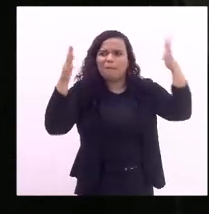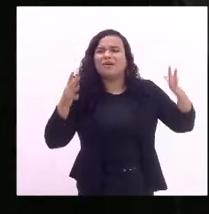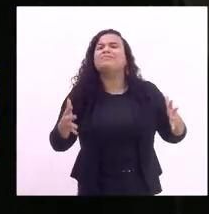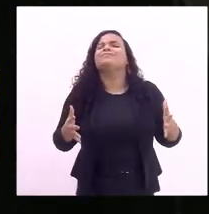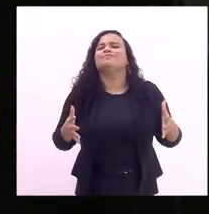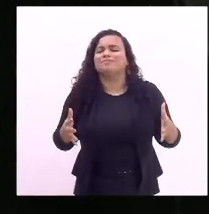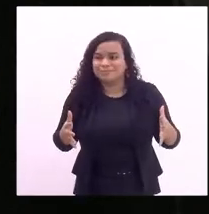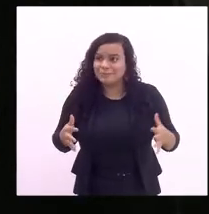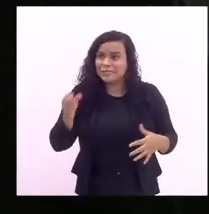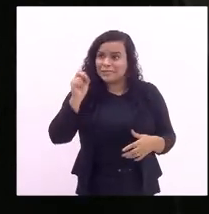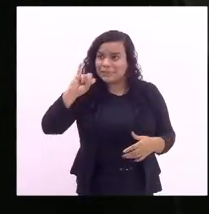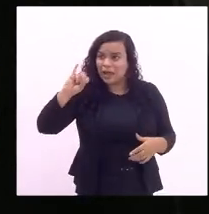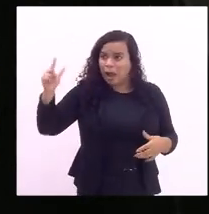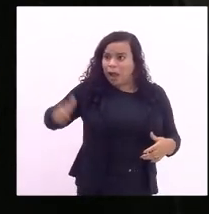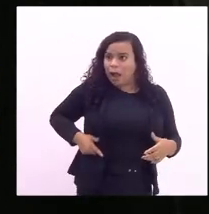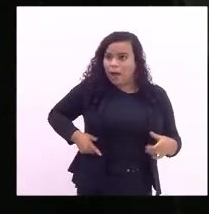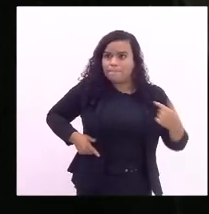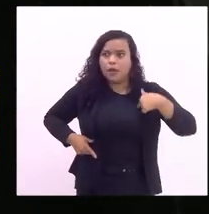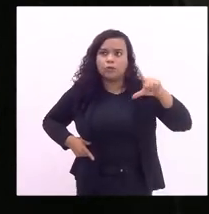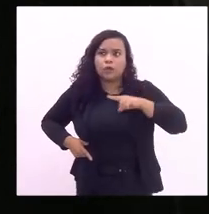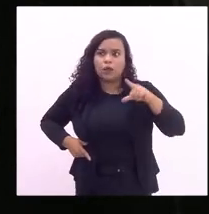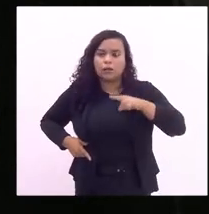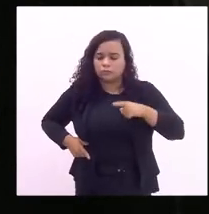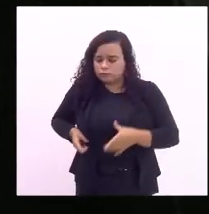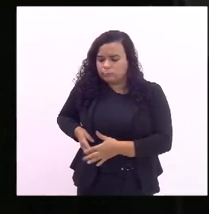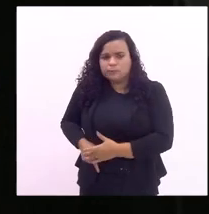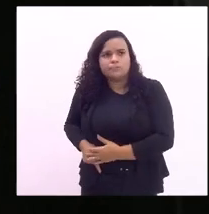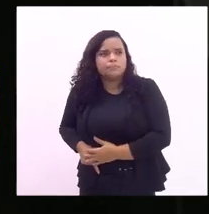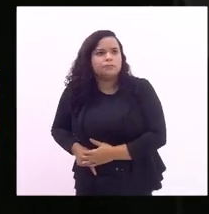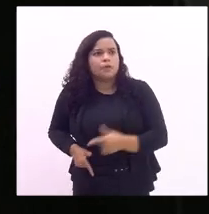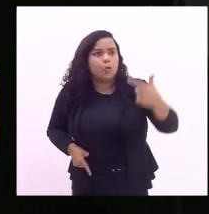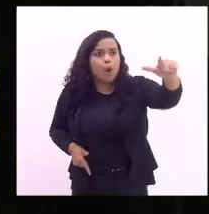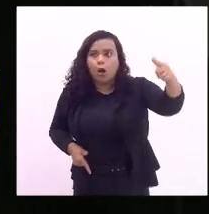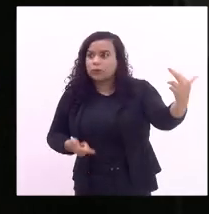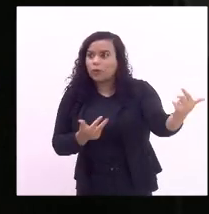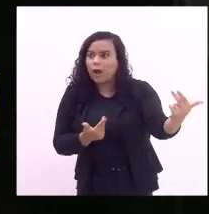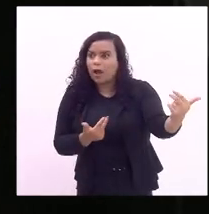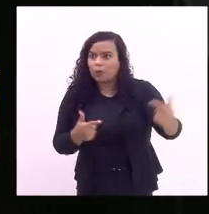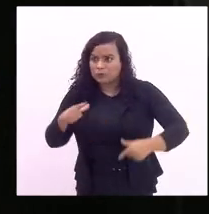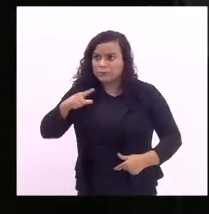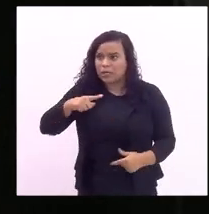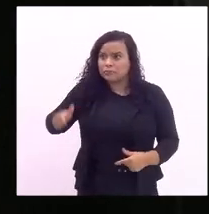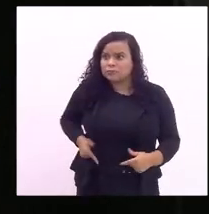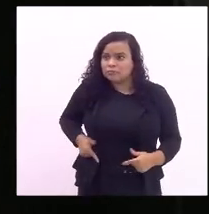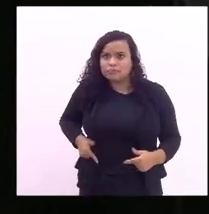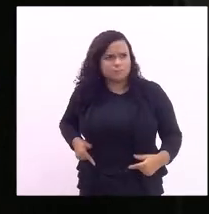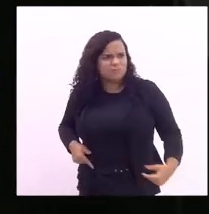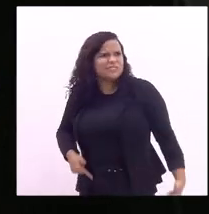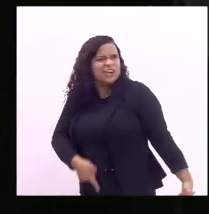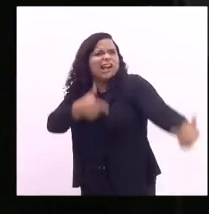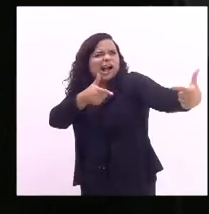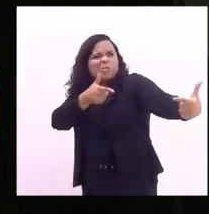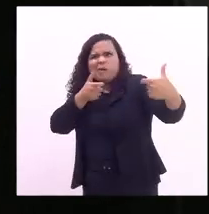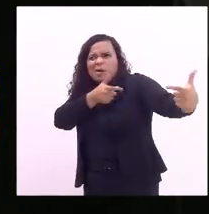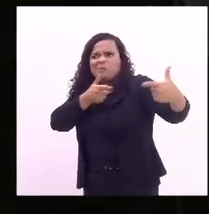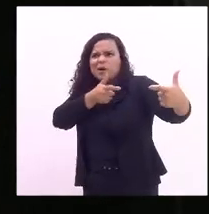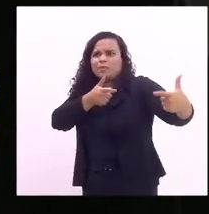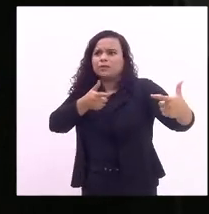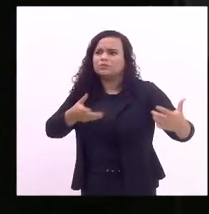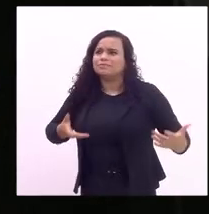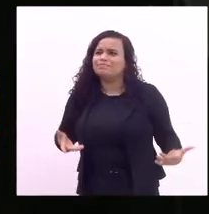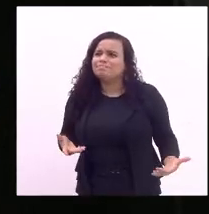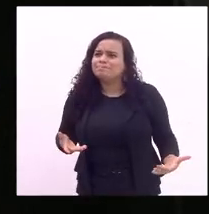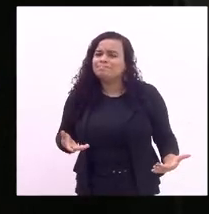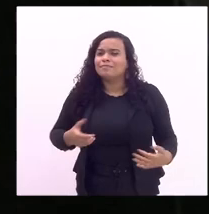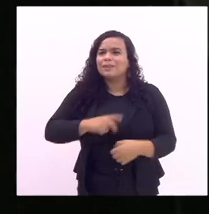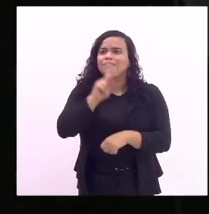uma arma e o outro tem uma arma, nós ainda estamos vivendo num país onde nós